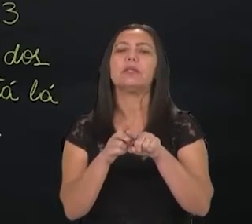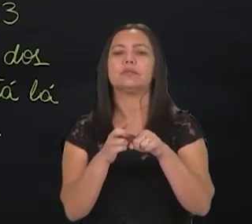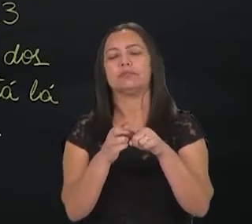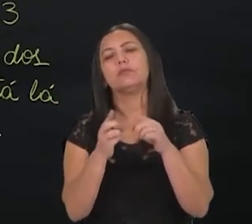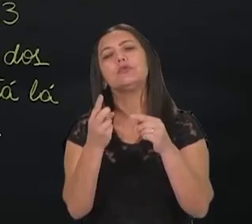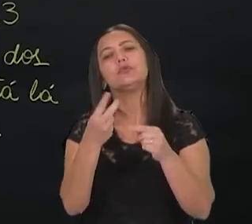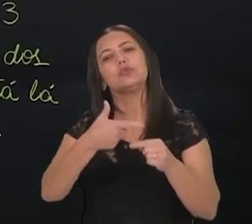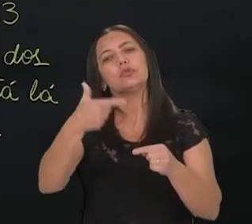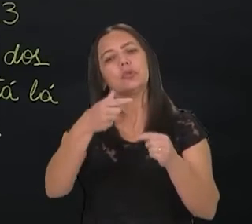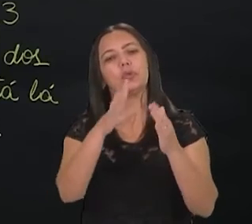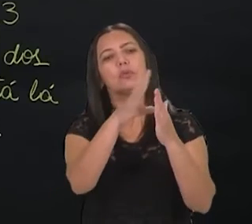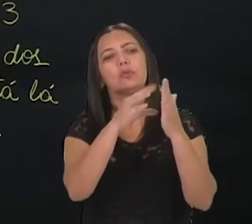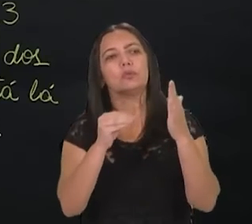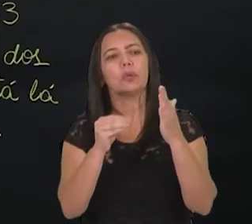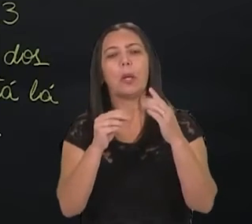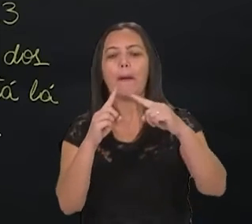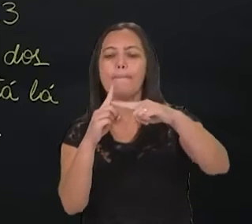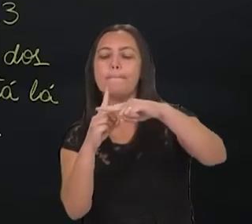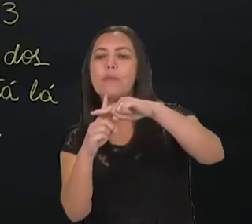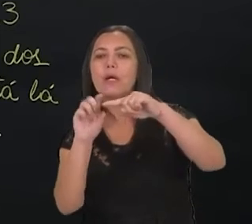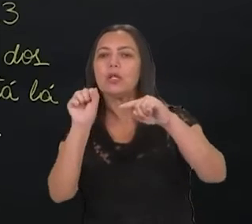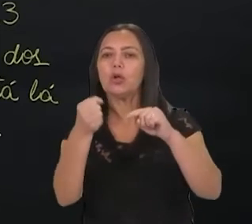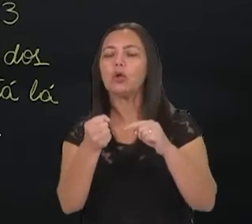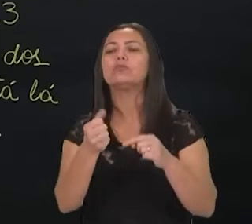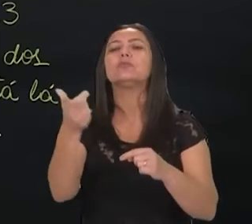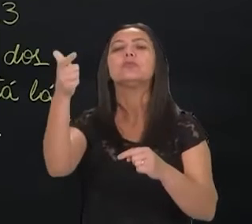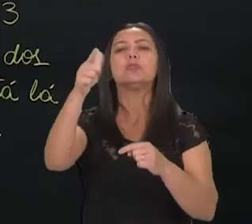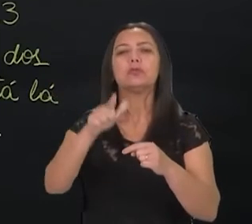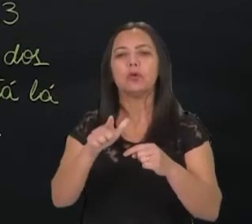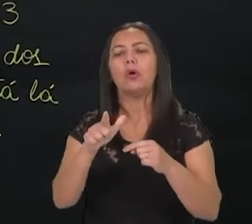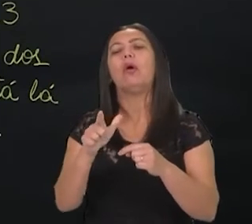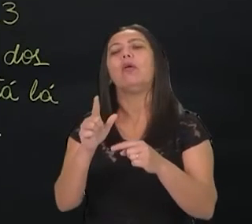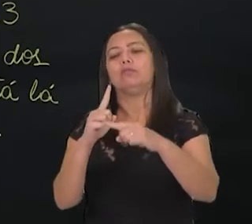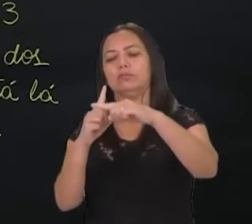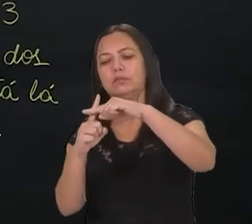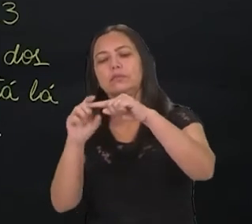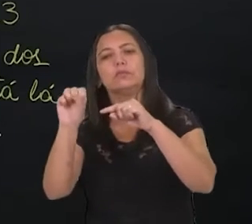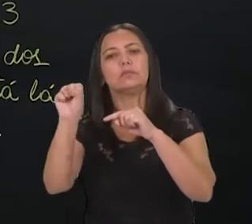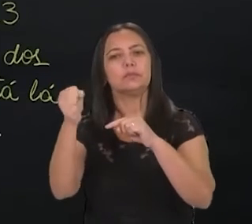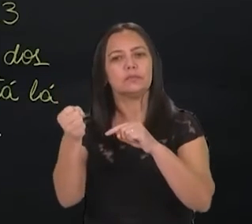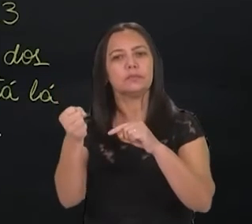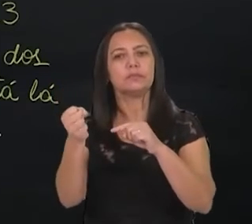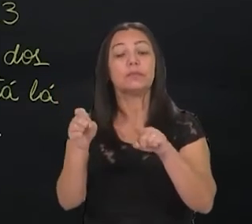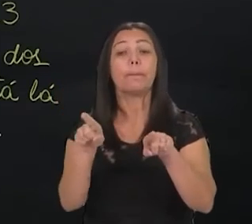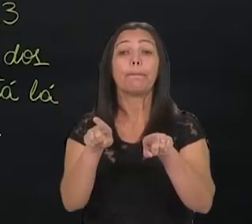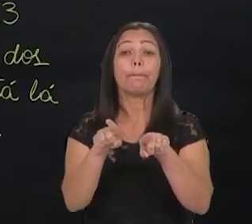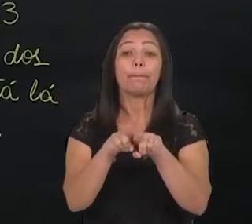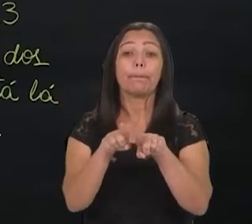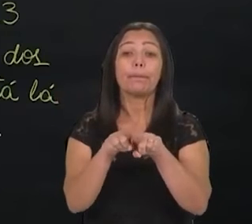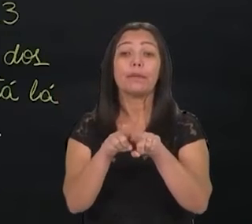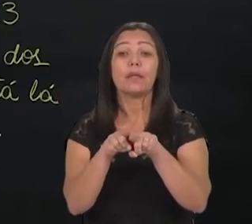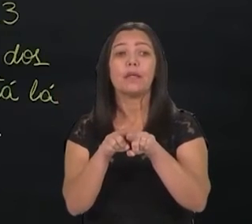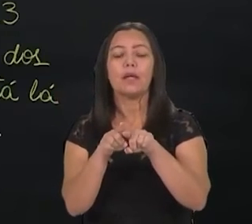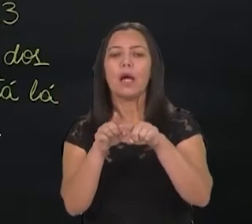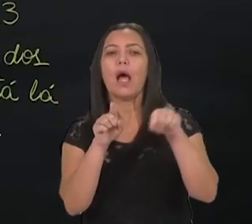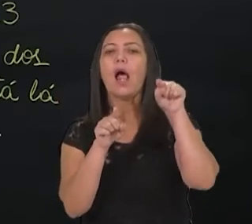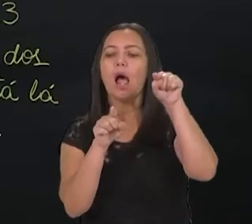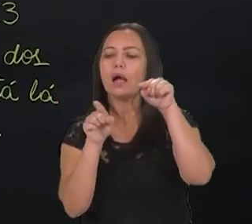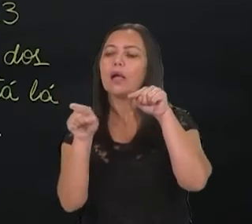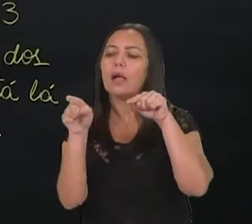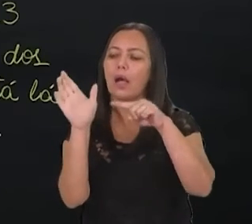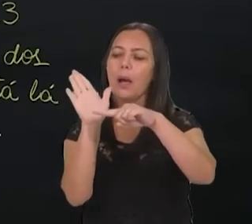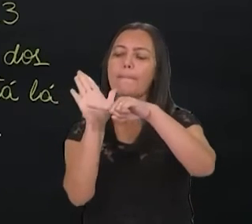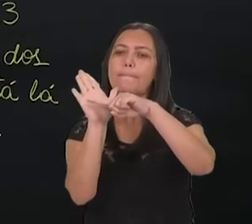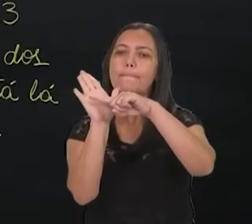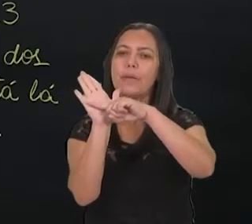aqui embaixo, beleza? O mais 8 se repete, como sendo 8, pode ser também. E aí, aqui é